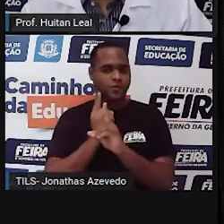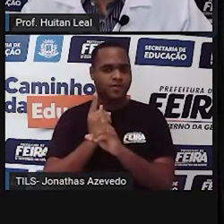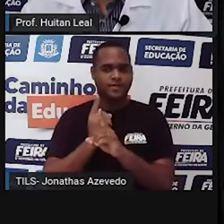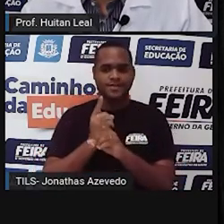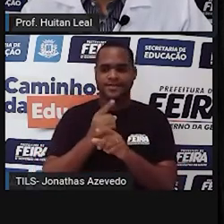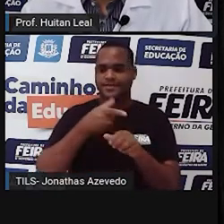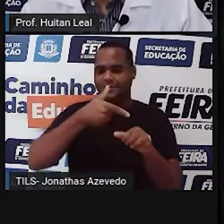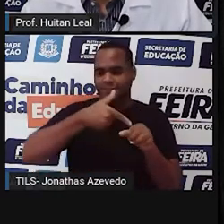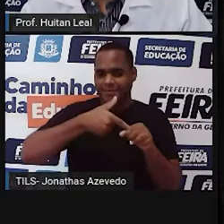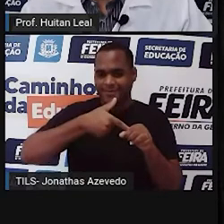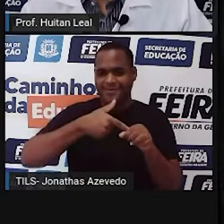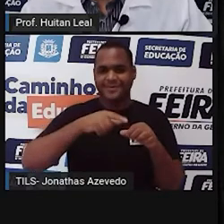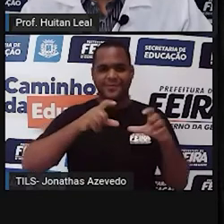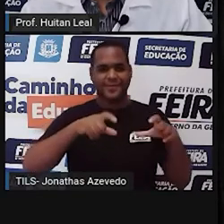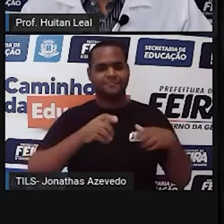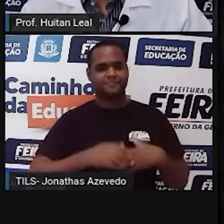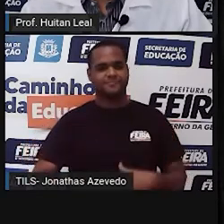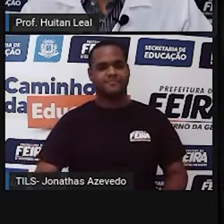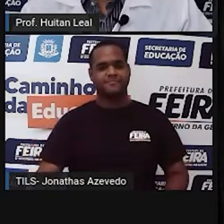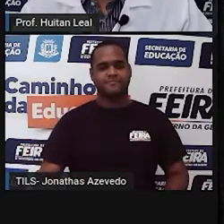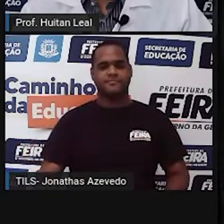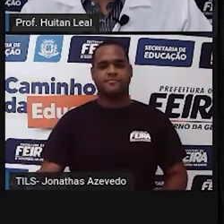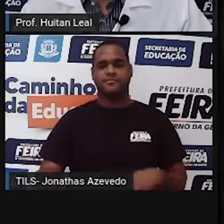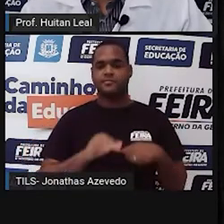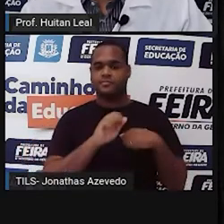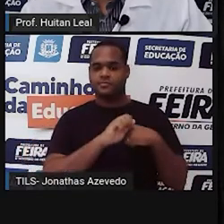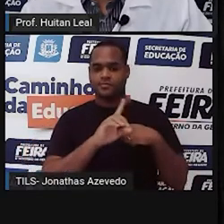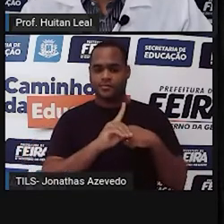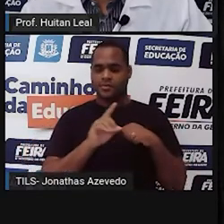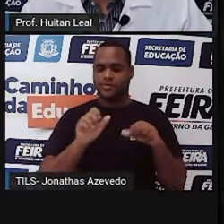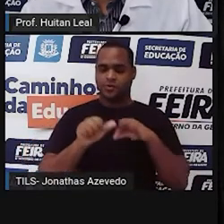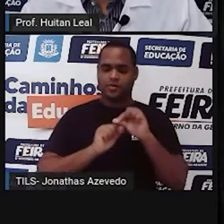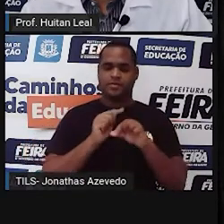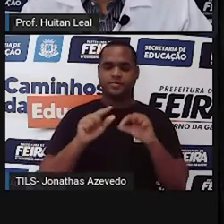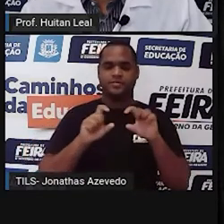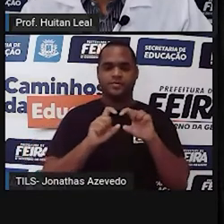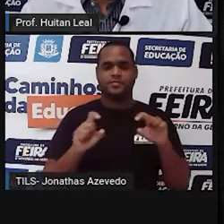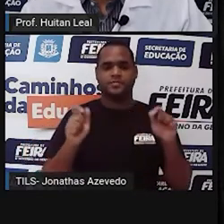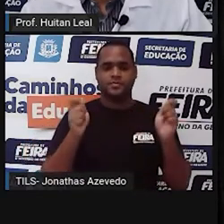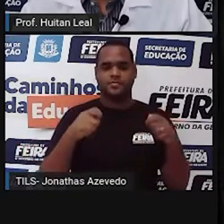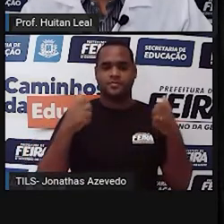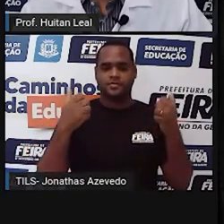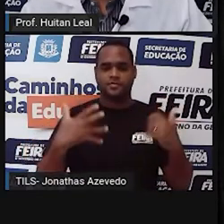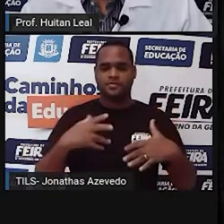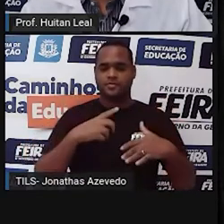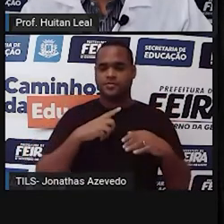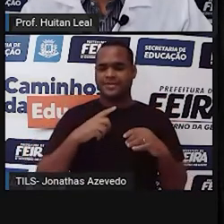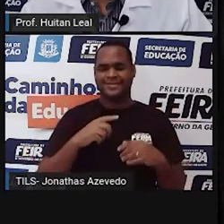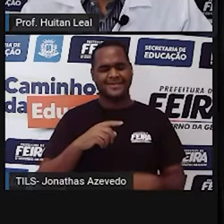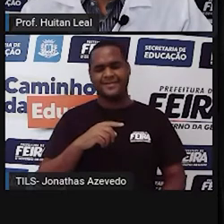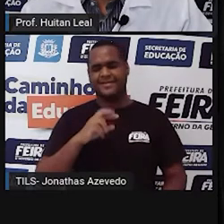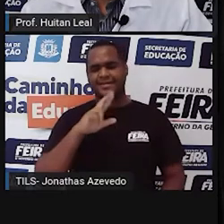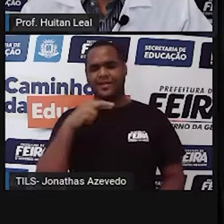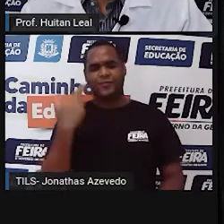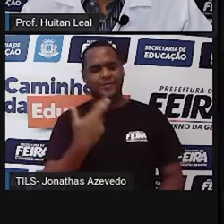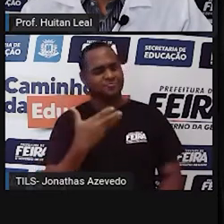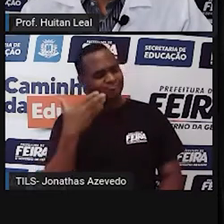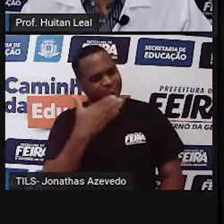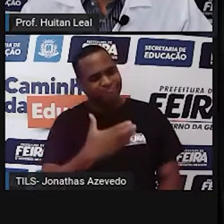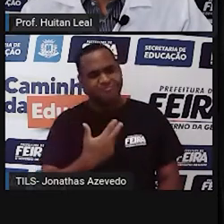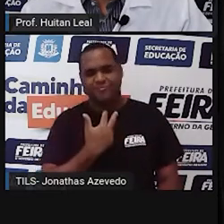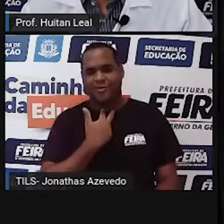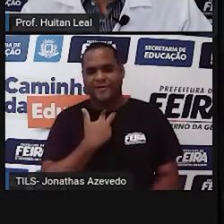posto de gasolina. O advérbio modifica toda a oração. Infelizmente, não pude ir à reunião de